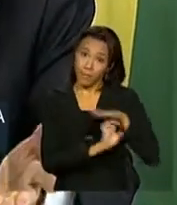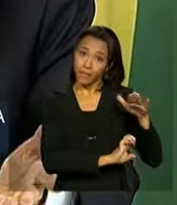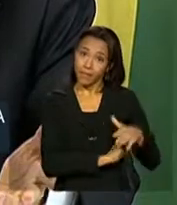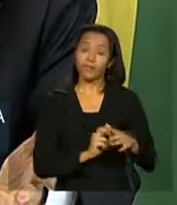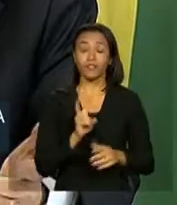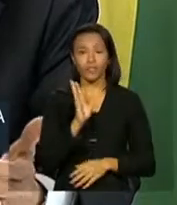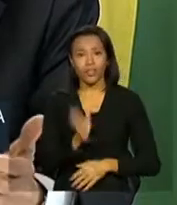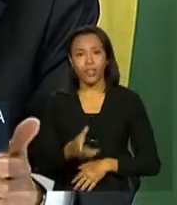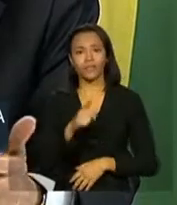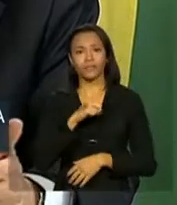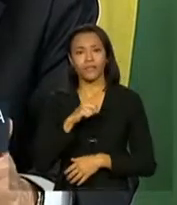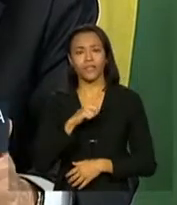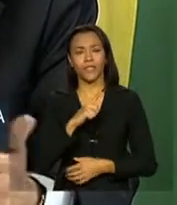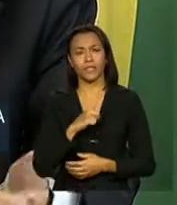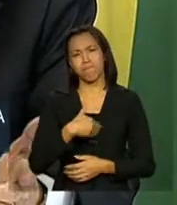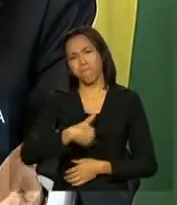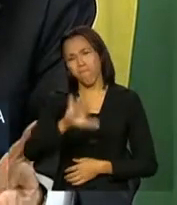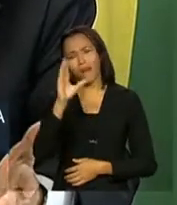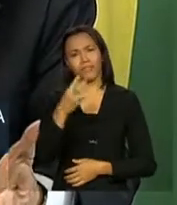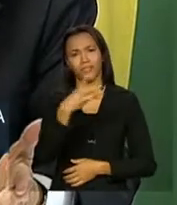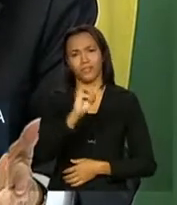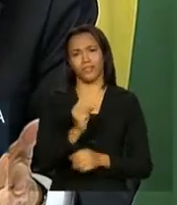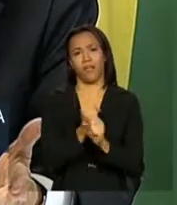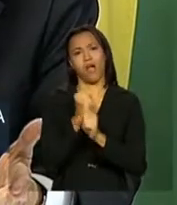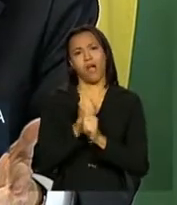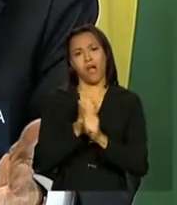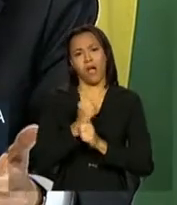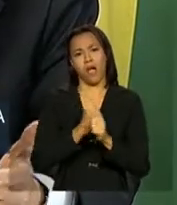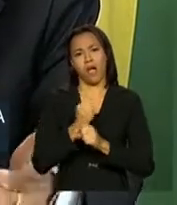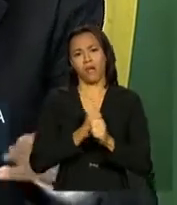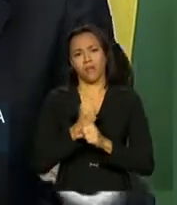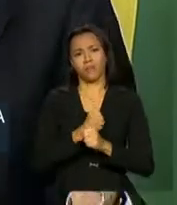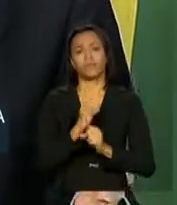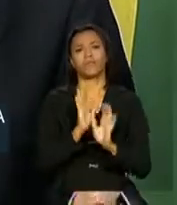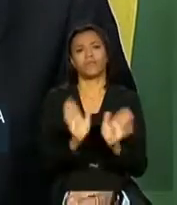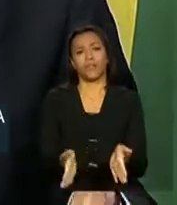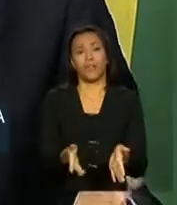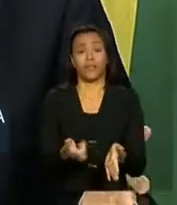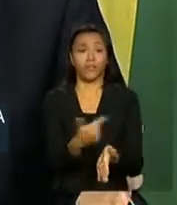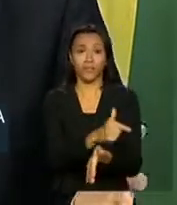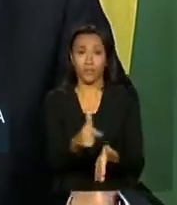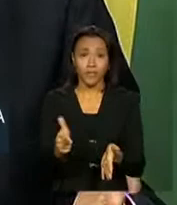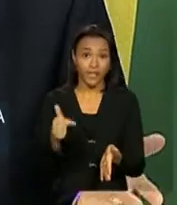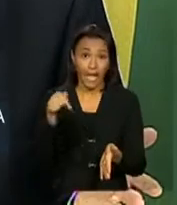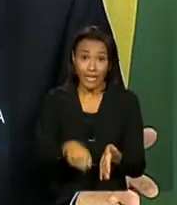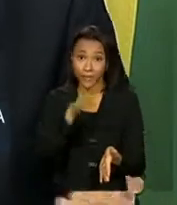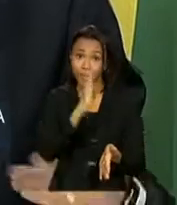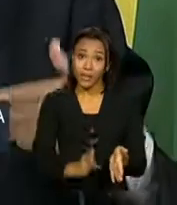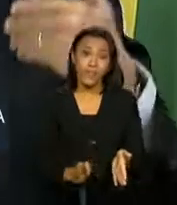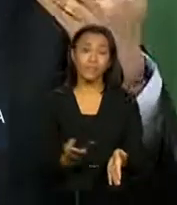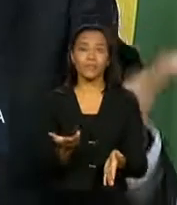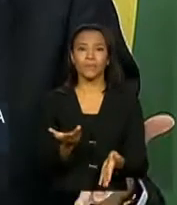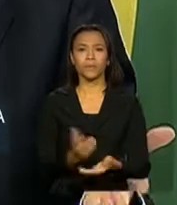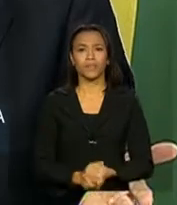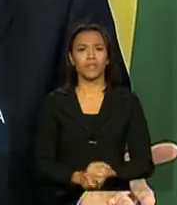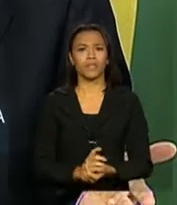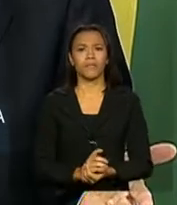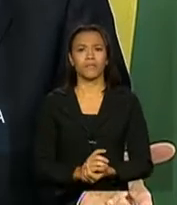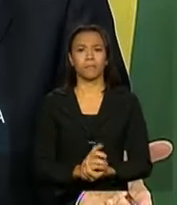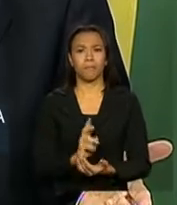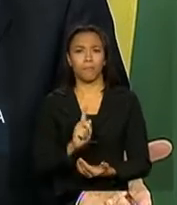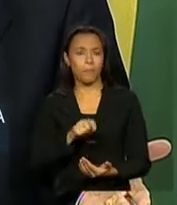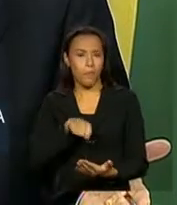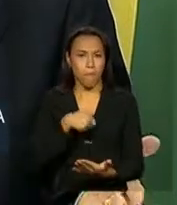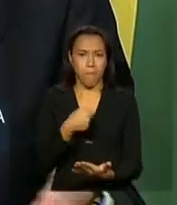estão funcionando há mais de 30 anos e não há praticamente no Brasil negócio que não se pague